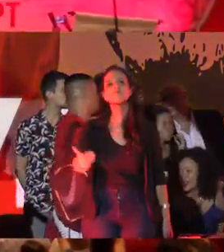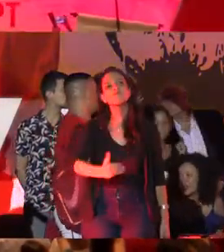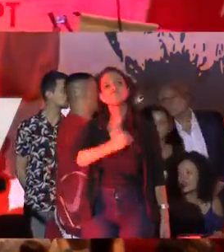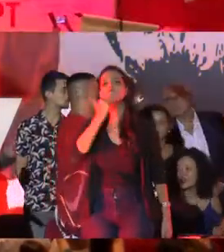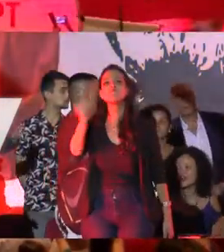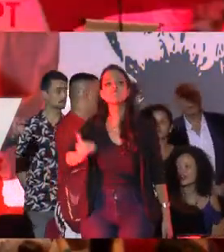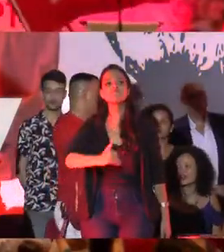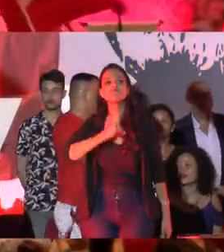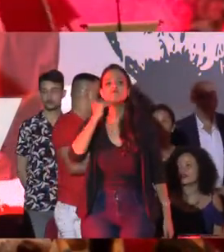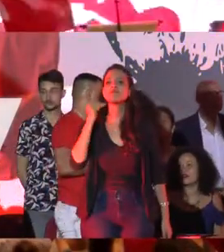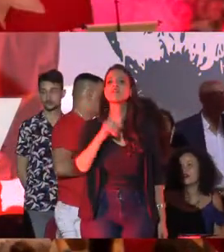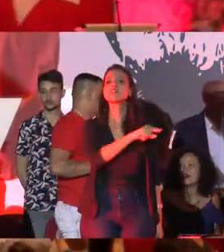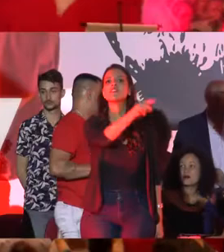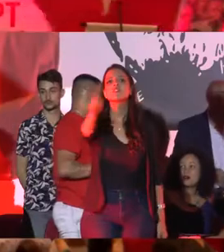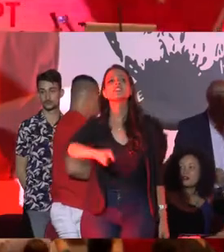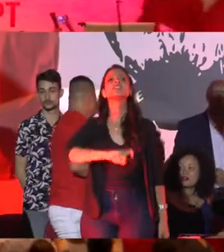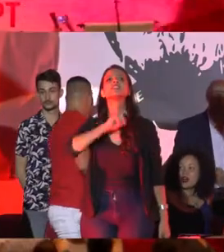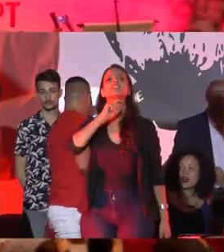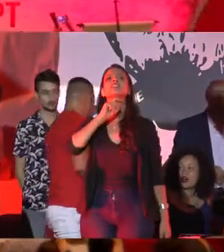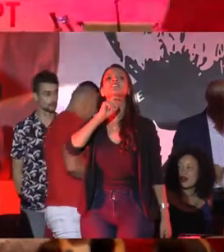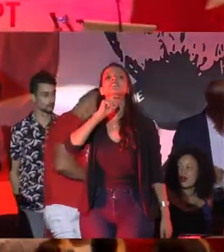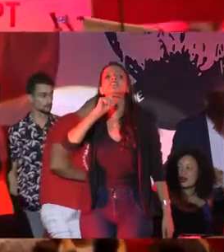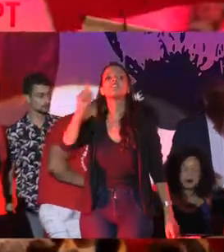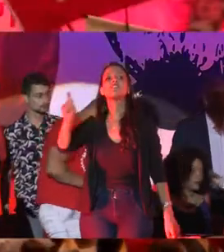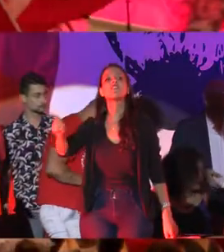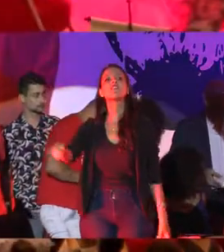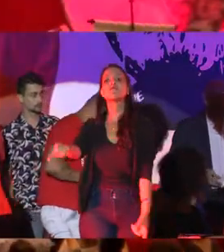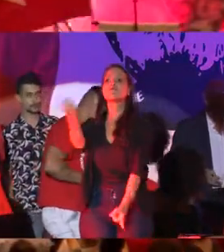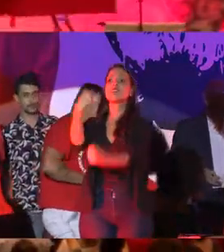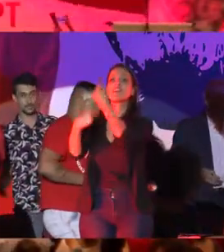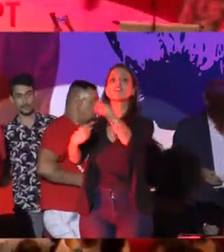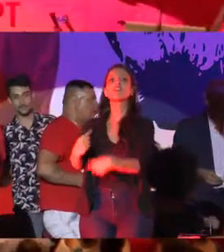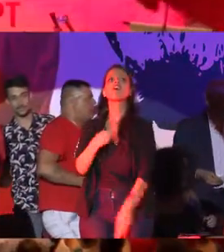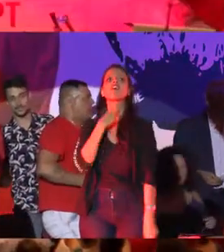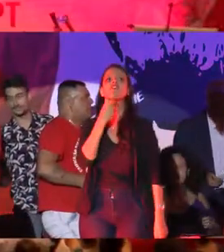nunca ninguém vai abafar a minha